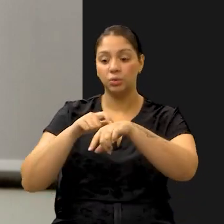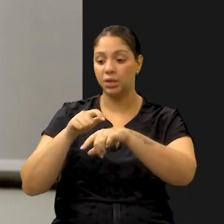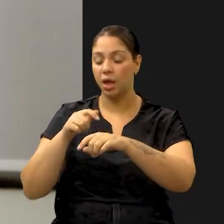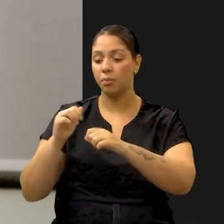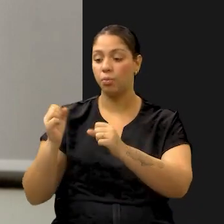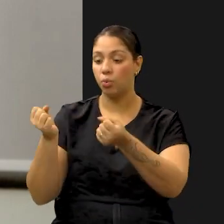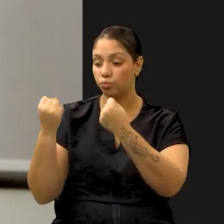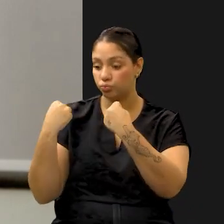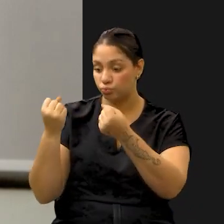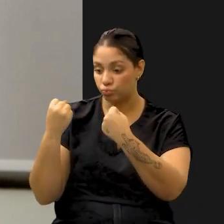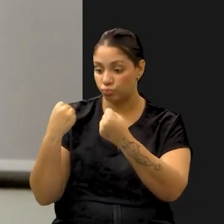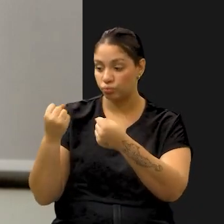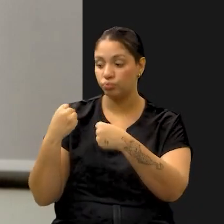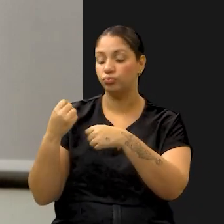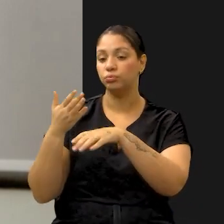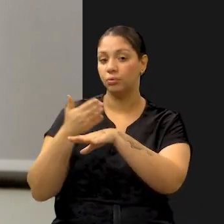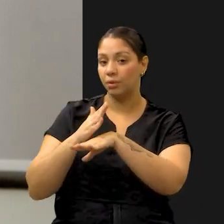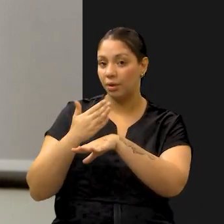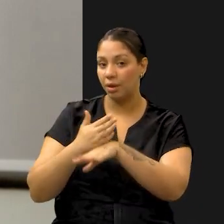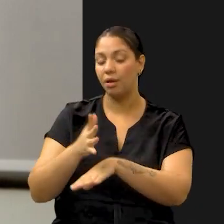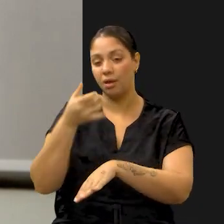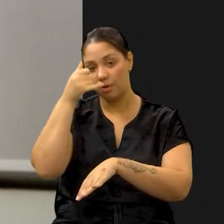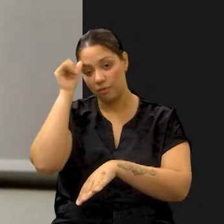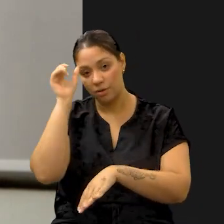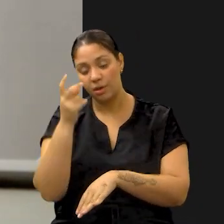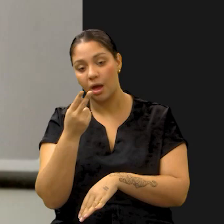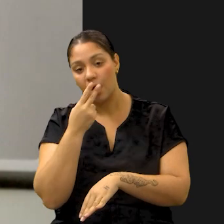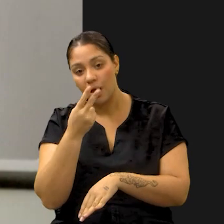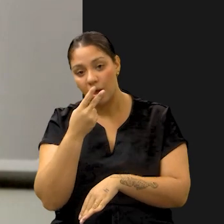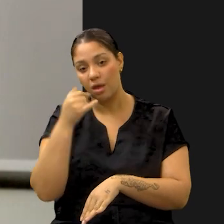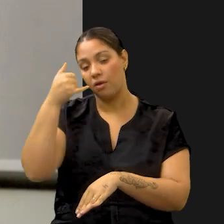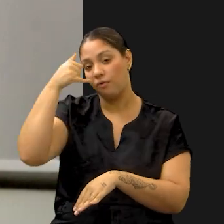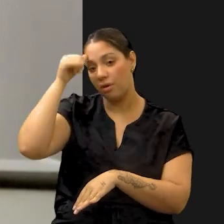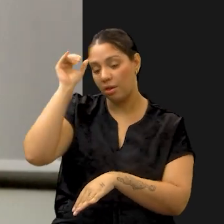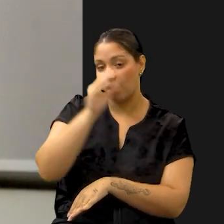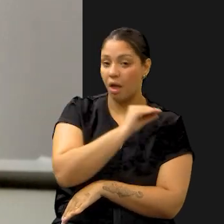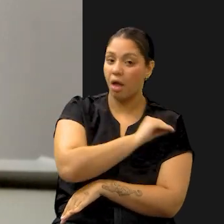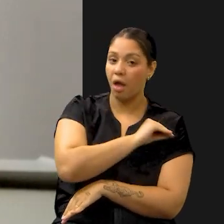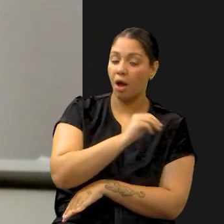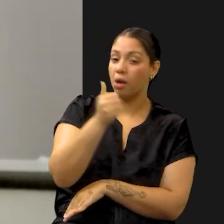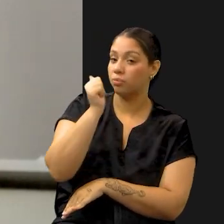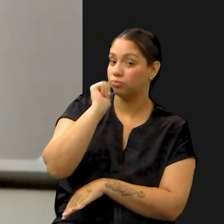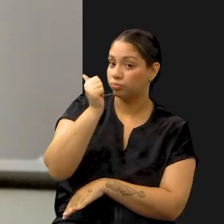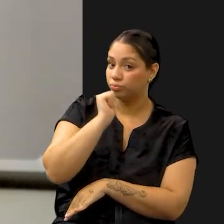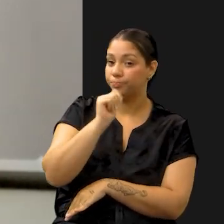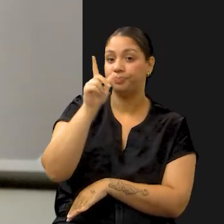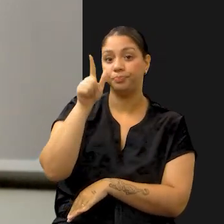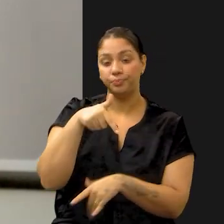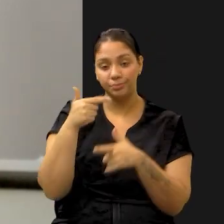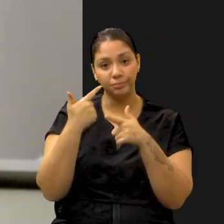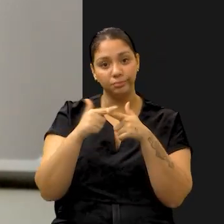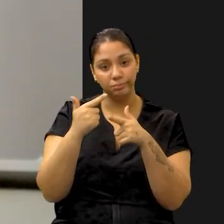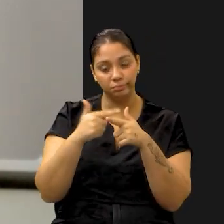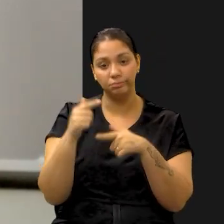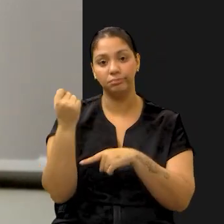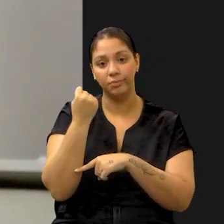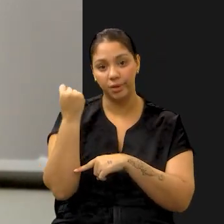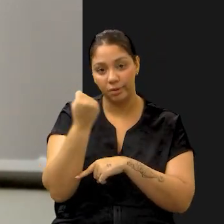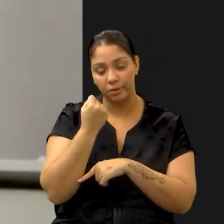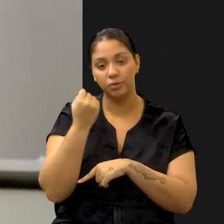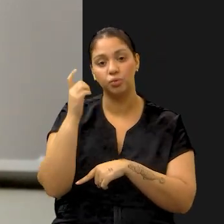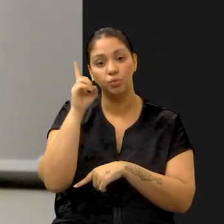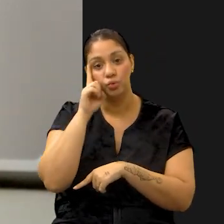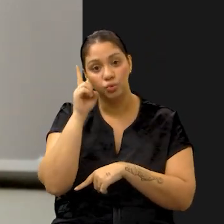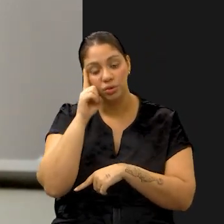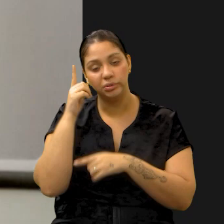praticar atividade física, evitar o tabaco, evitar o álcool, que acabam sendo válvulas de escape aí